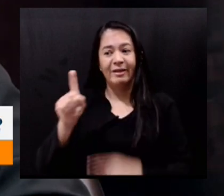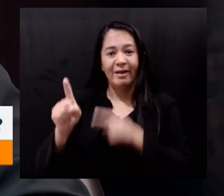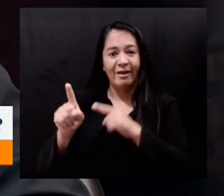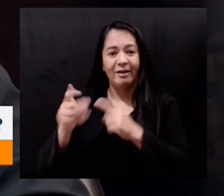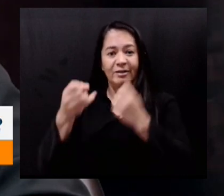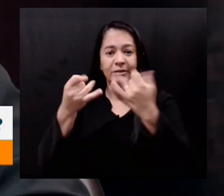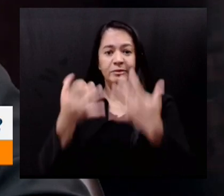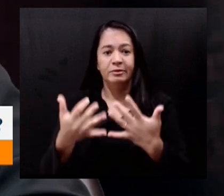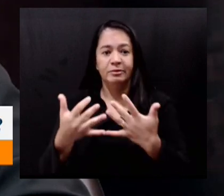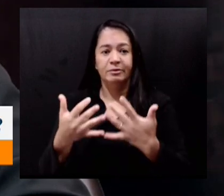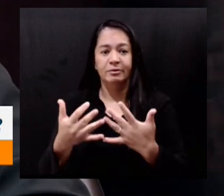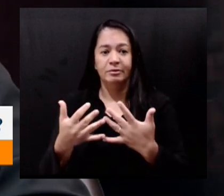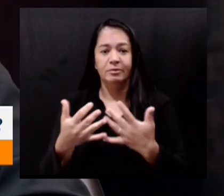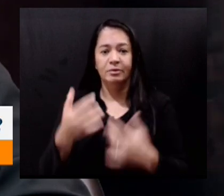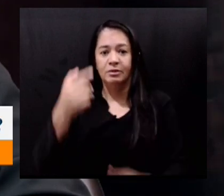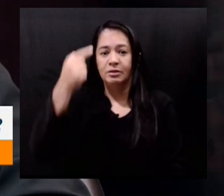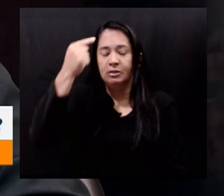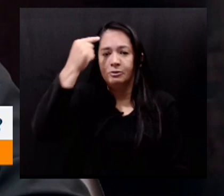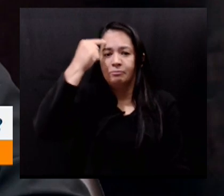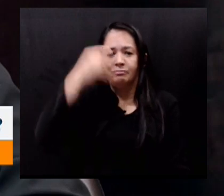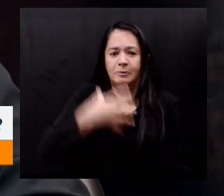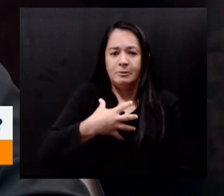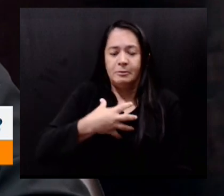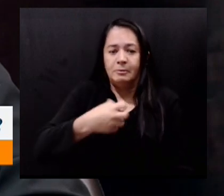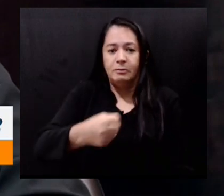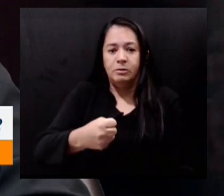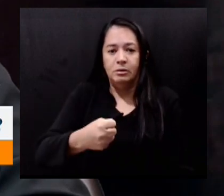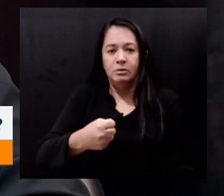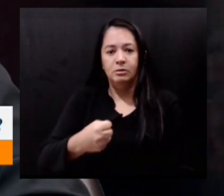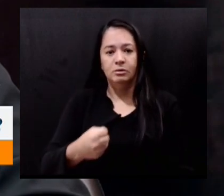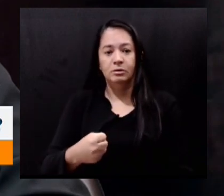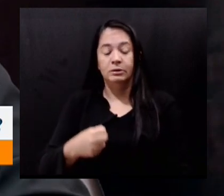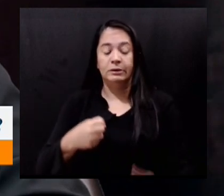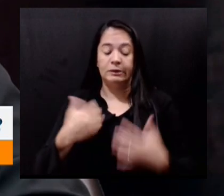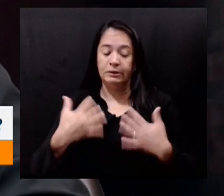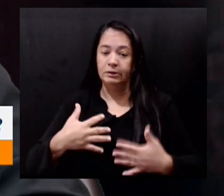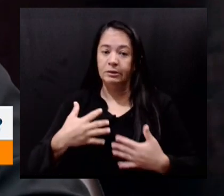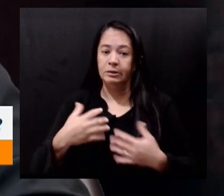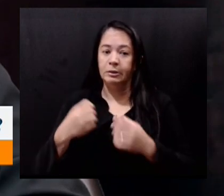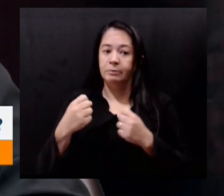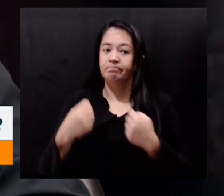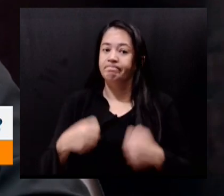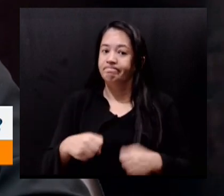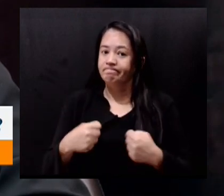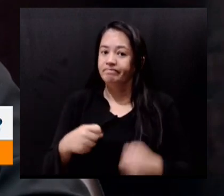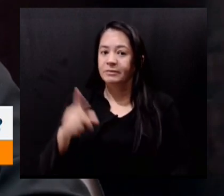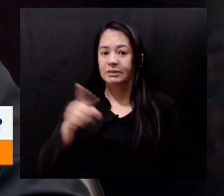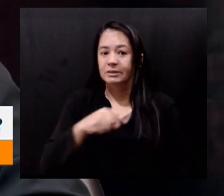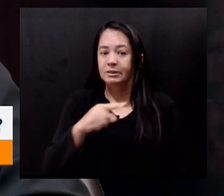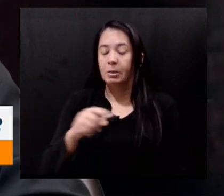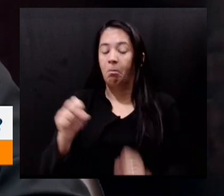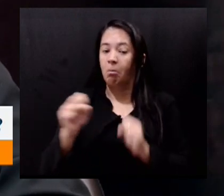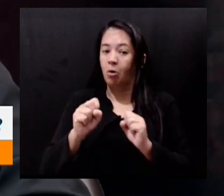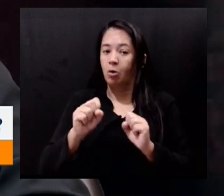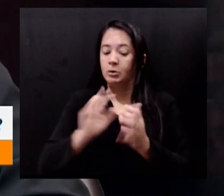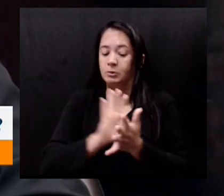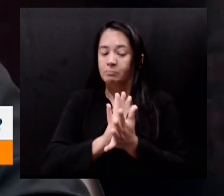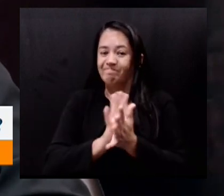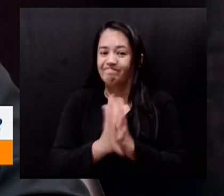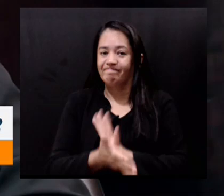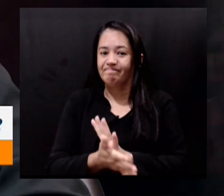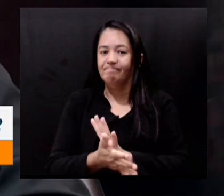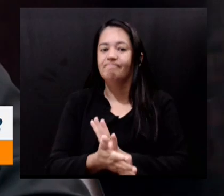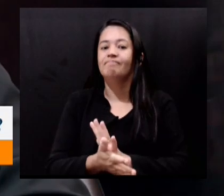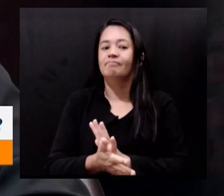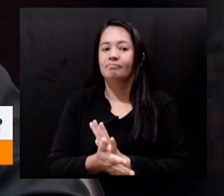pensamentos suicidas. Então, realmente tem um poder bem destrutivo. e que poderia e que pode,